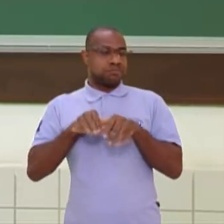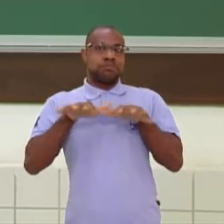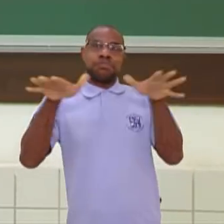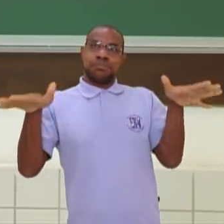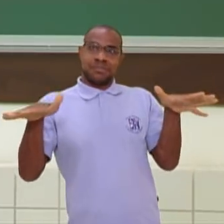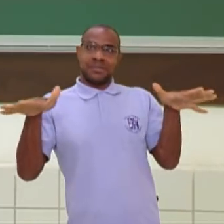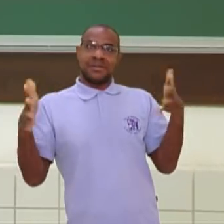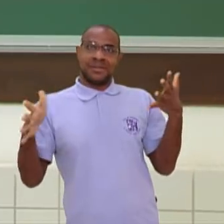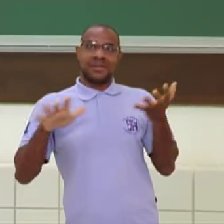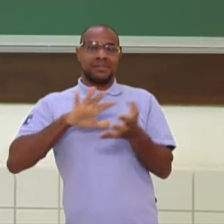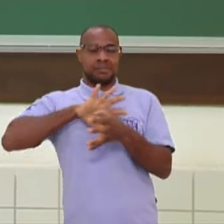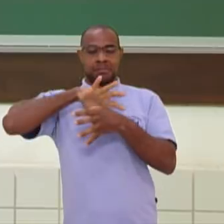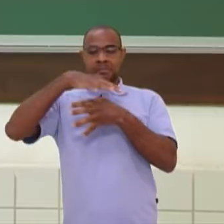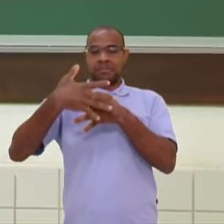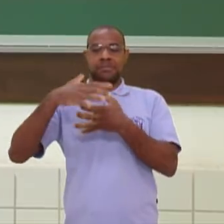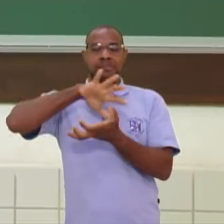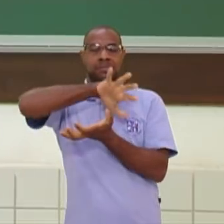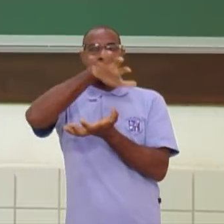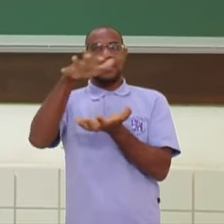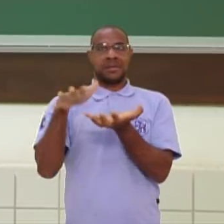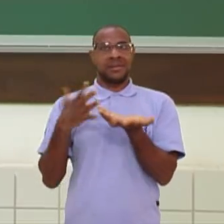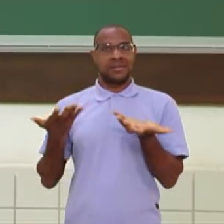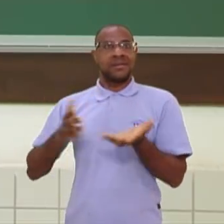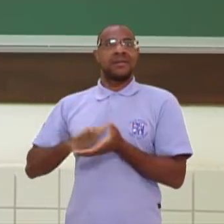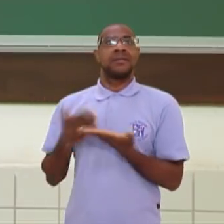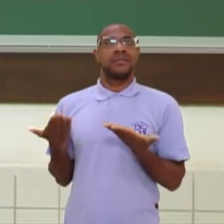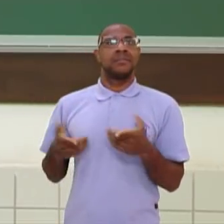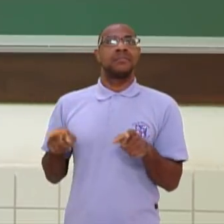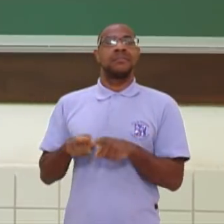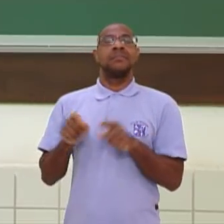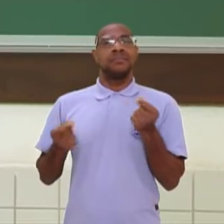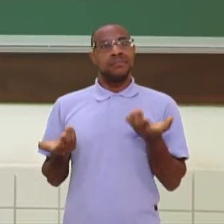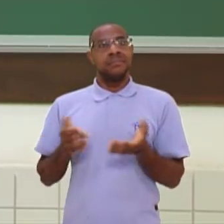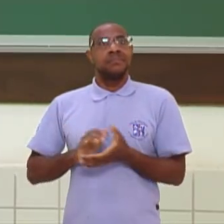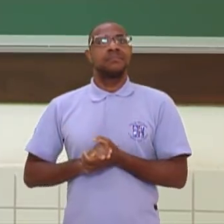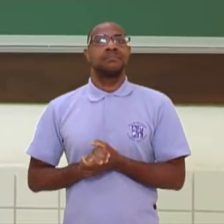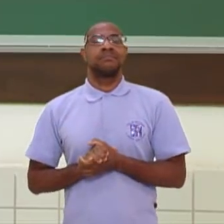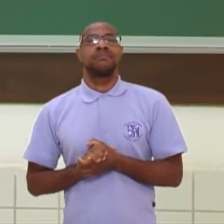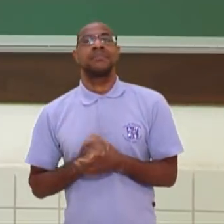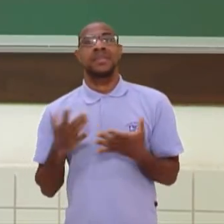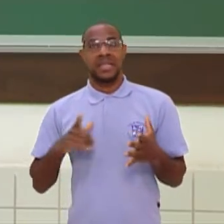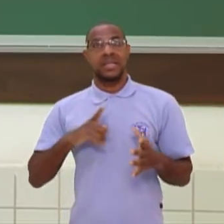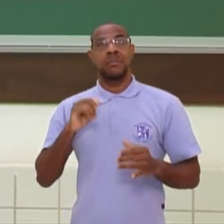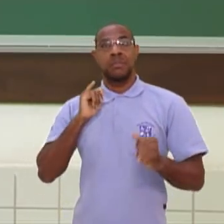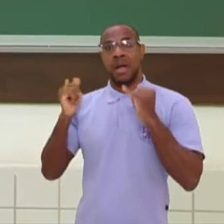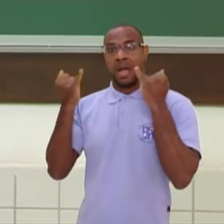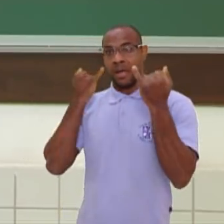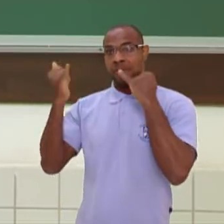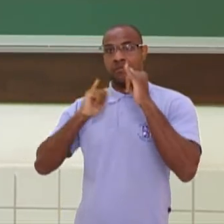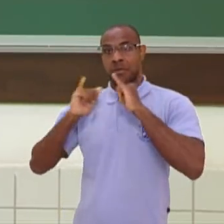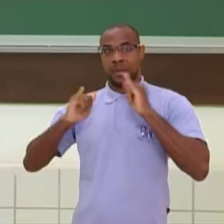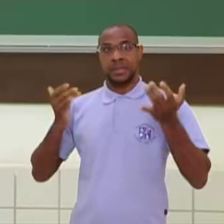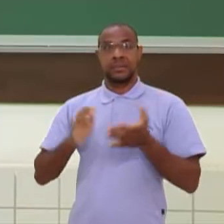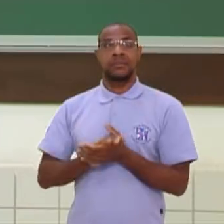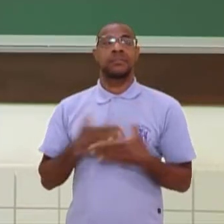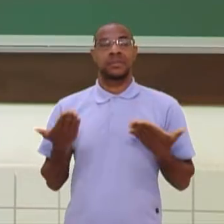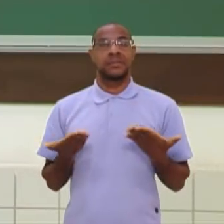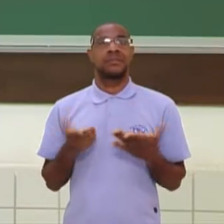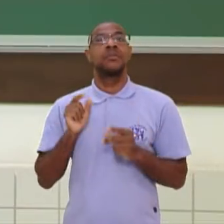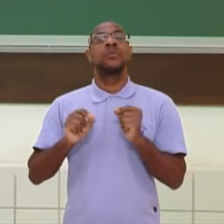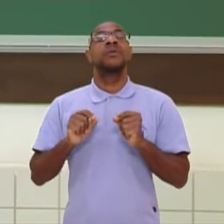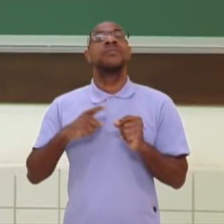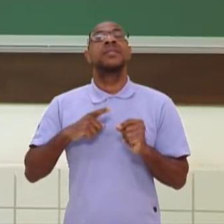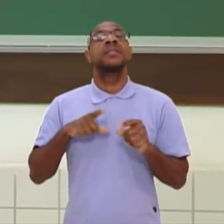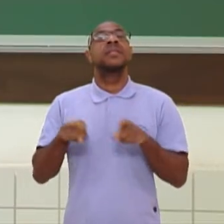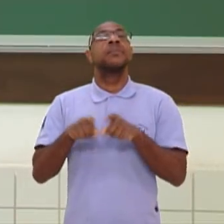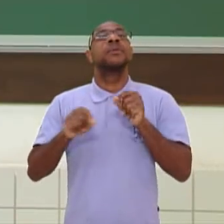certo? Nos meios líquidos é um meio material também que você acaba tendo esse tipo de informação que acaba se propagando. E aí você vai ter